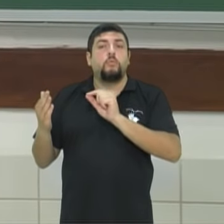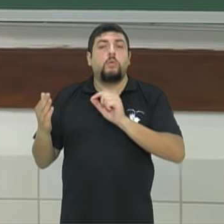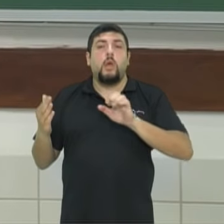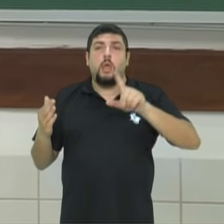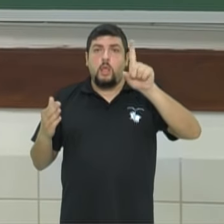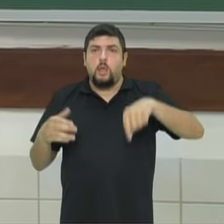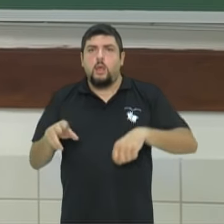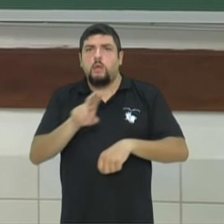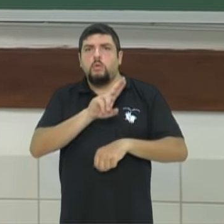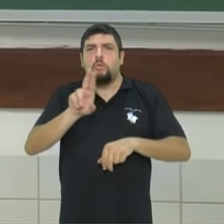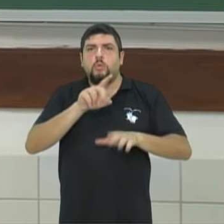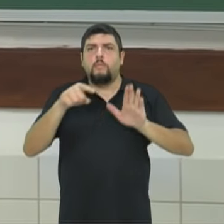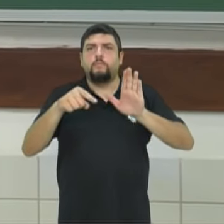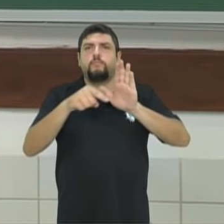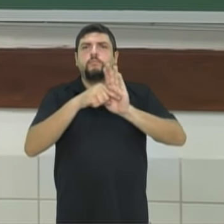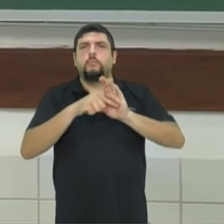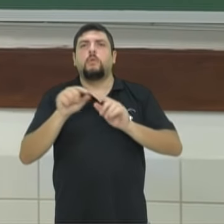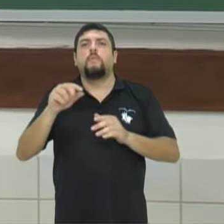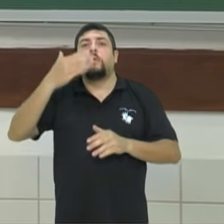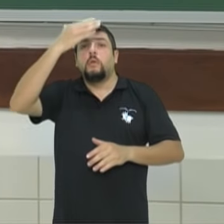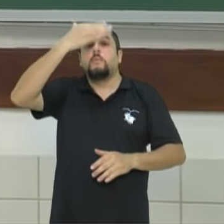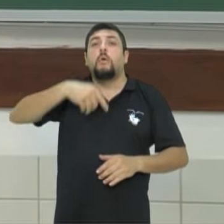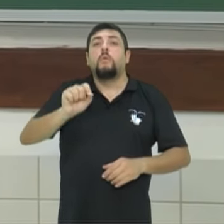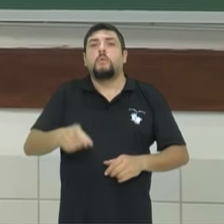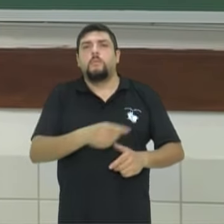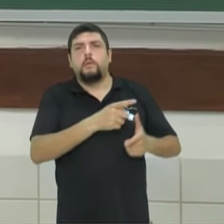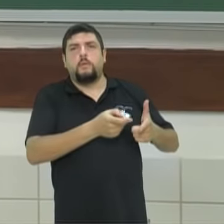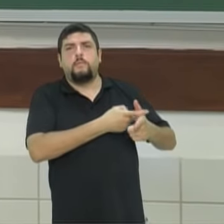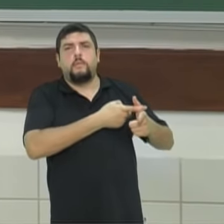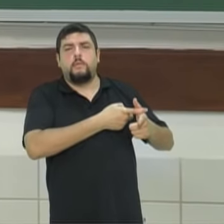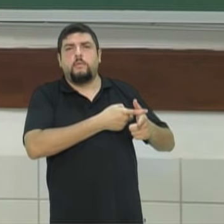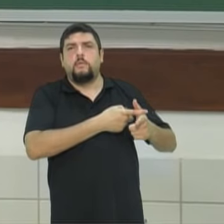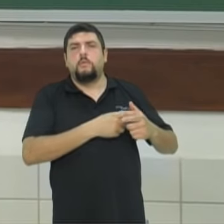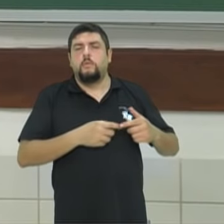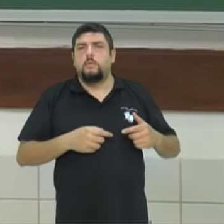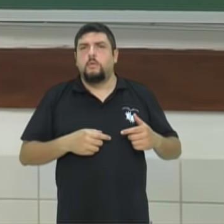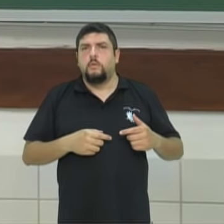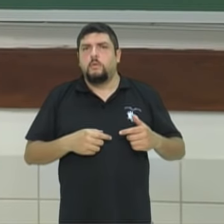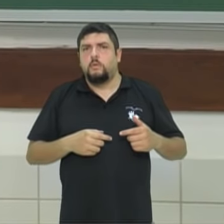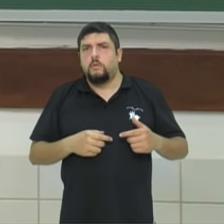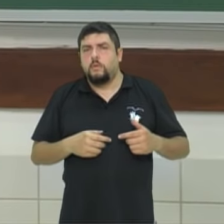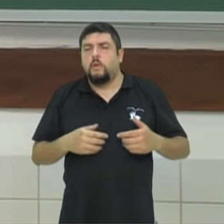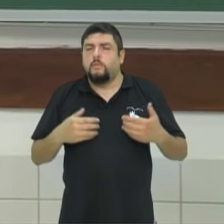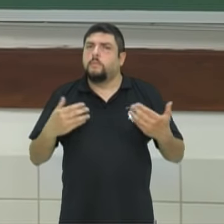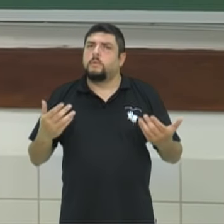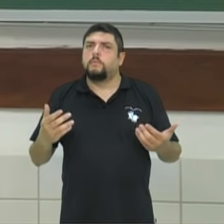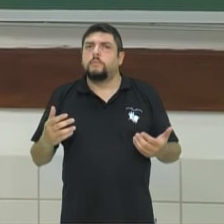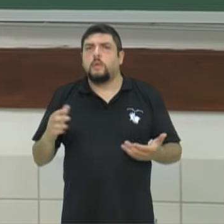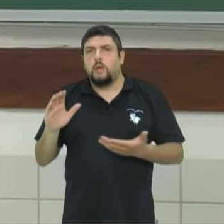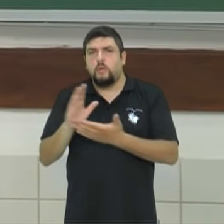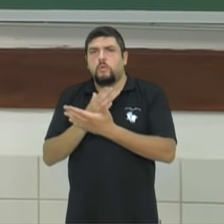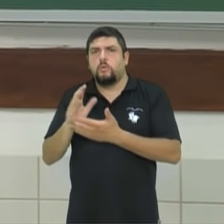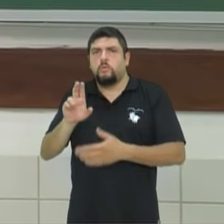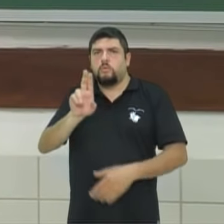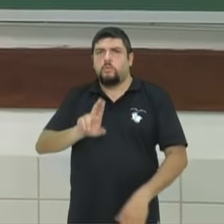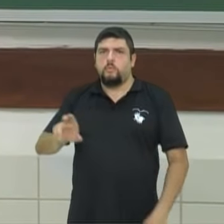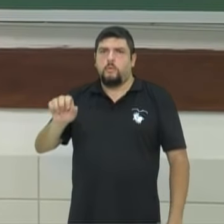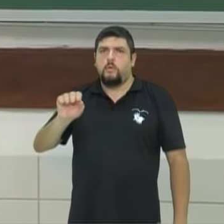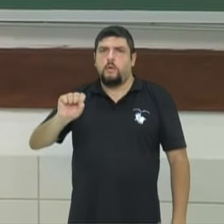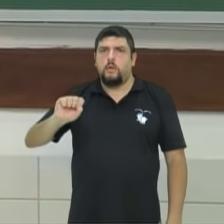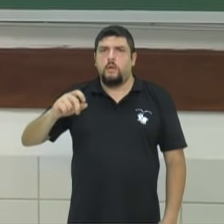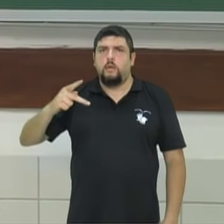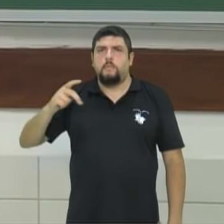proteção ao crédito, que as pessoas já utilizam, né, essa abreviatura de forma substantivada, digamos assim. Então, eles